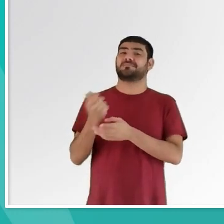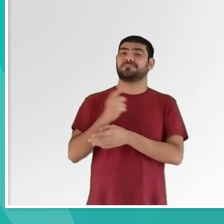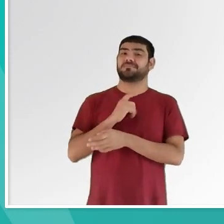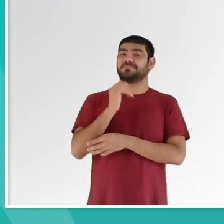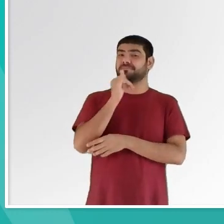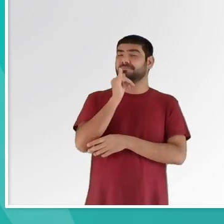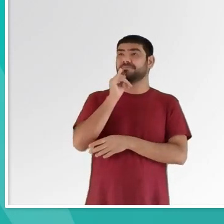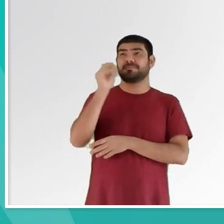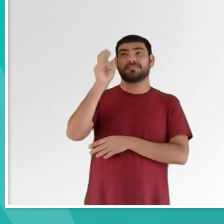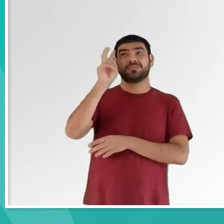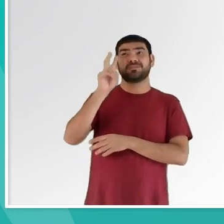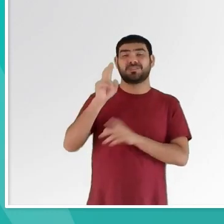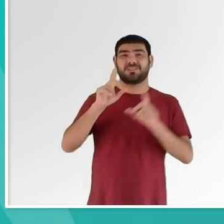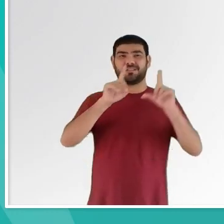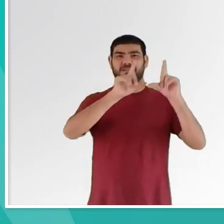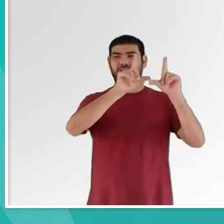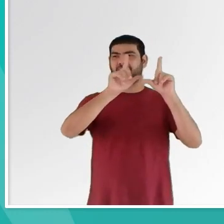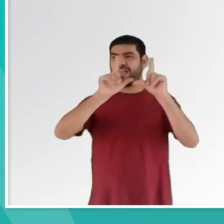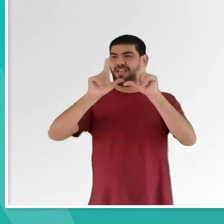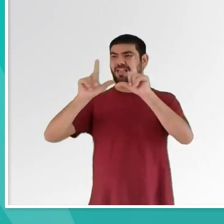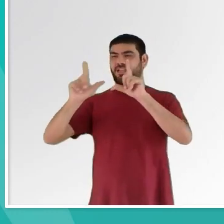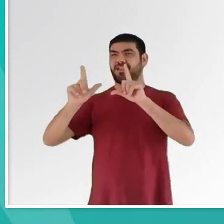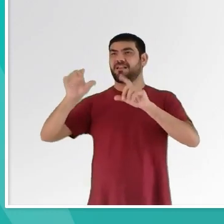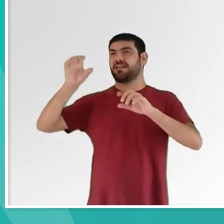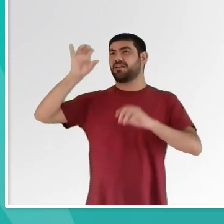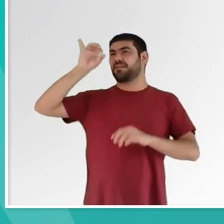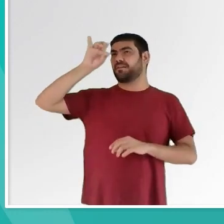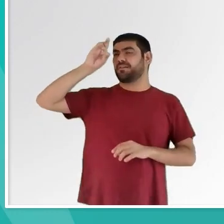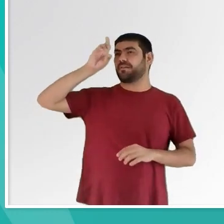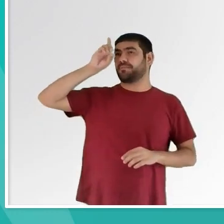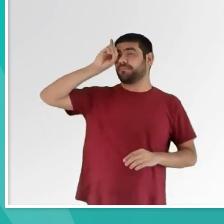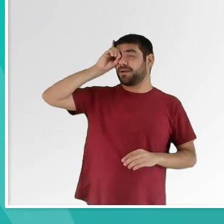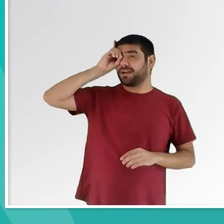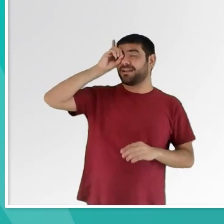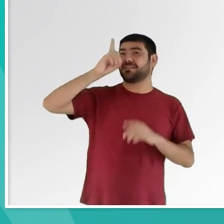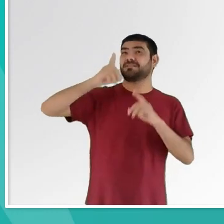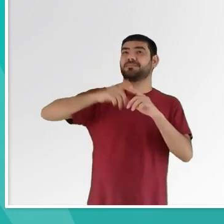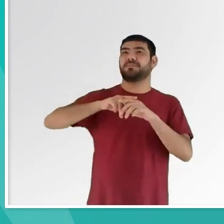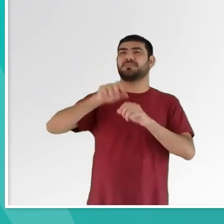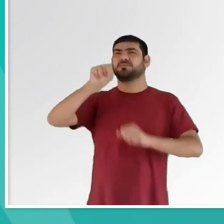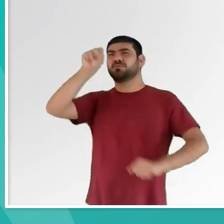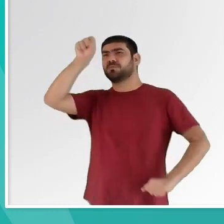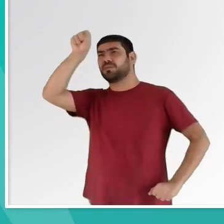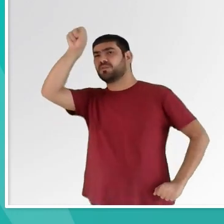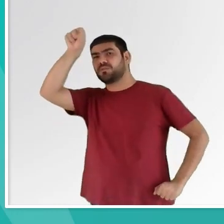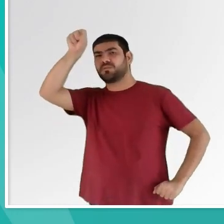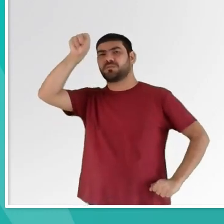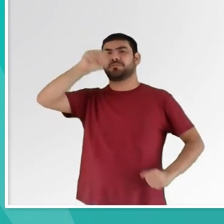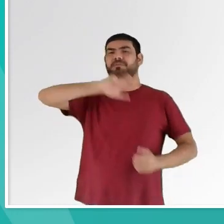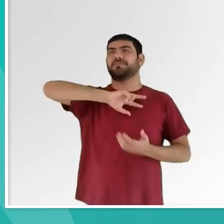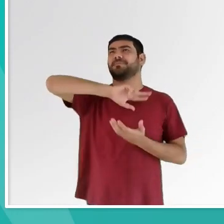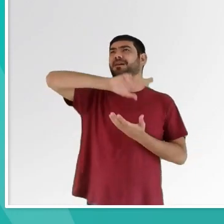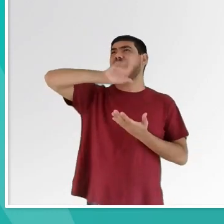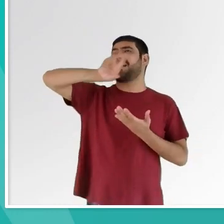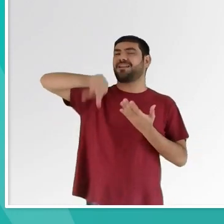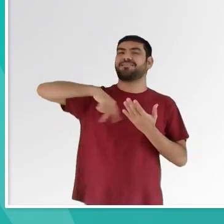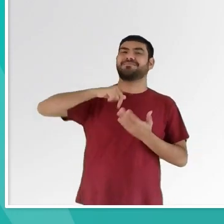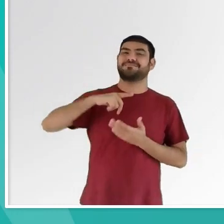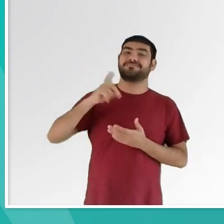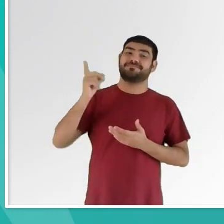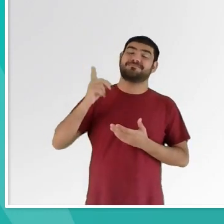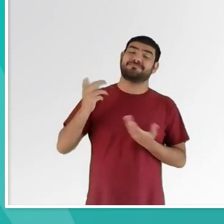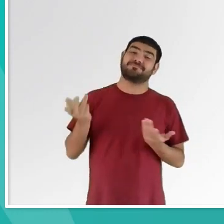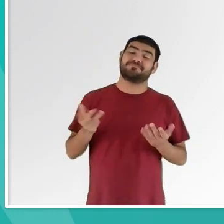quadrinhos, principalmente Batman, Super-Homem, né? E outros desenhos que vocês devem gostar. Então, esse é o desenho